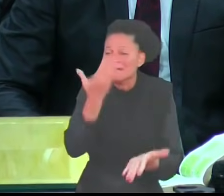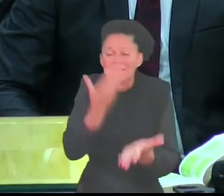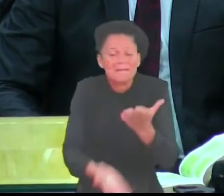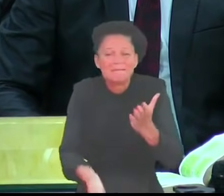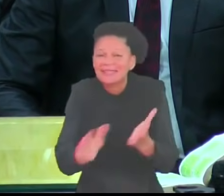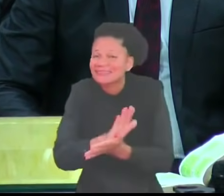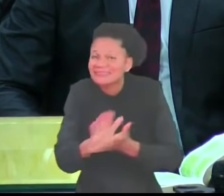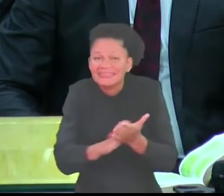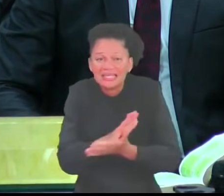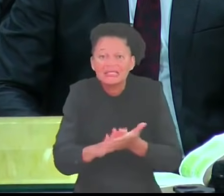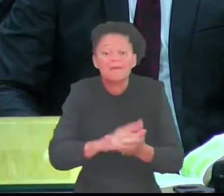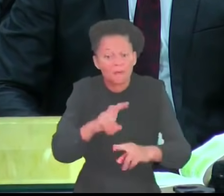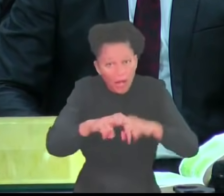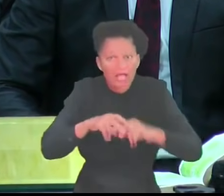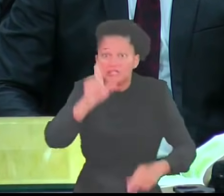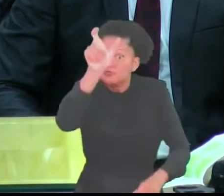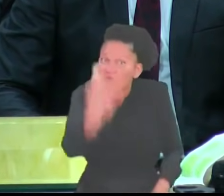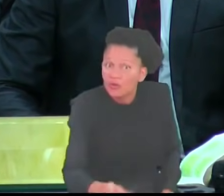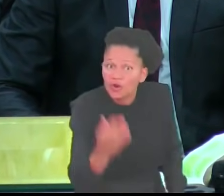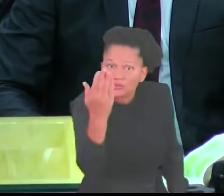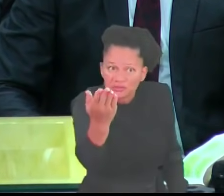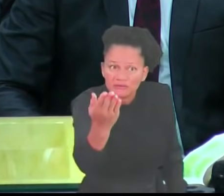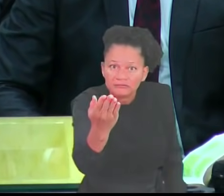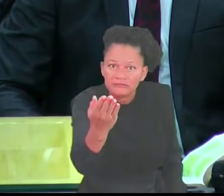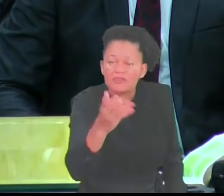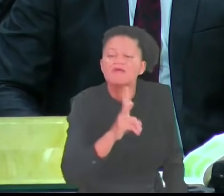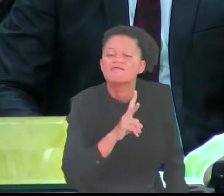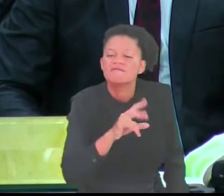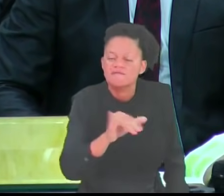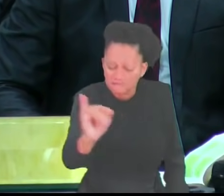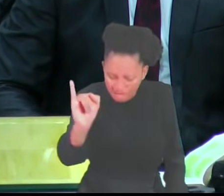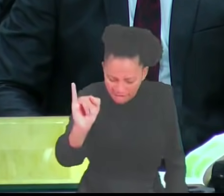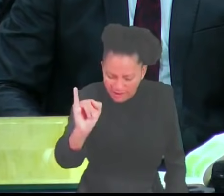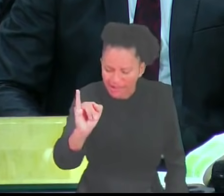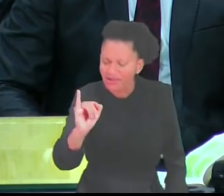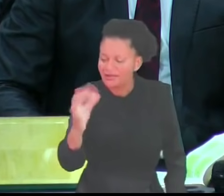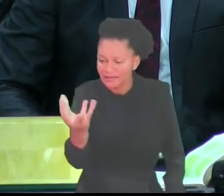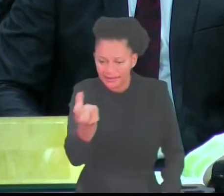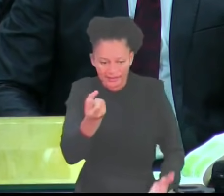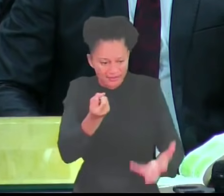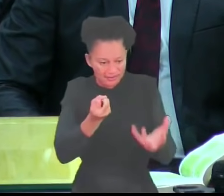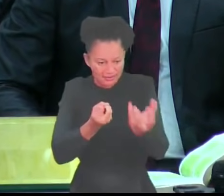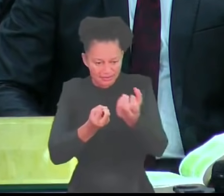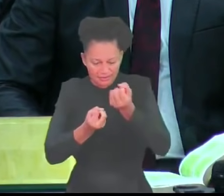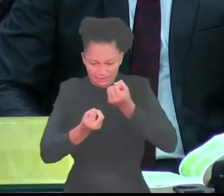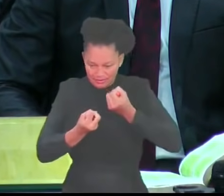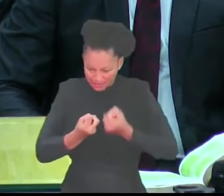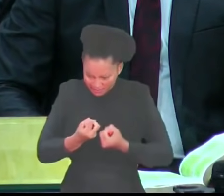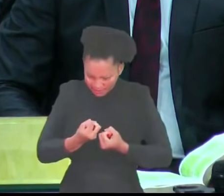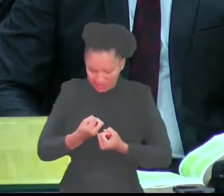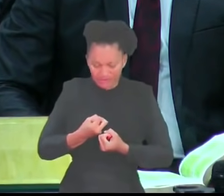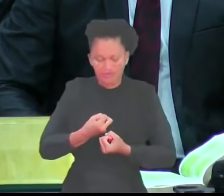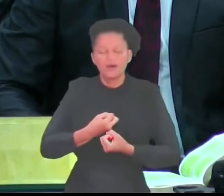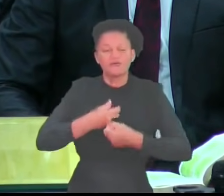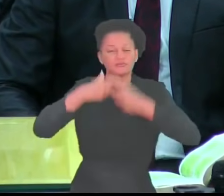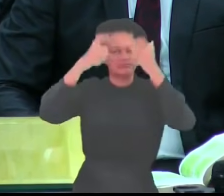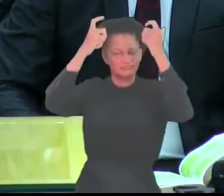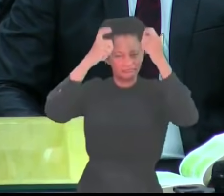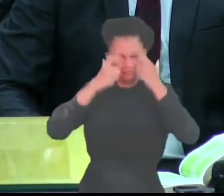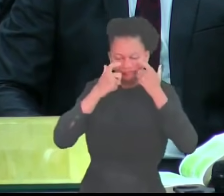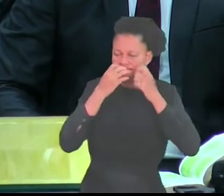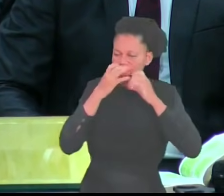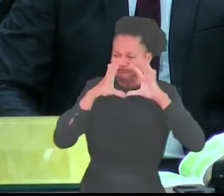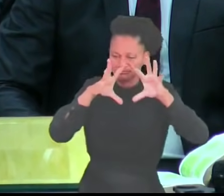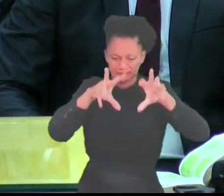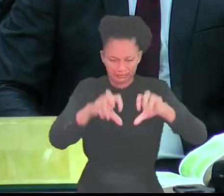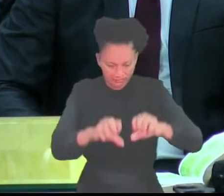ninguém. E por sua causa, vão beber os reis, vão beber os animais e